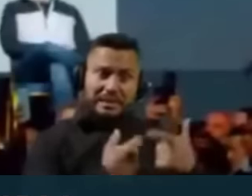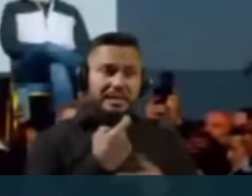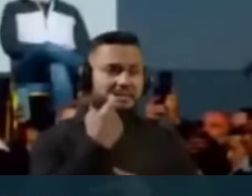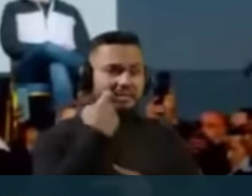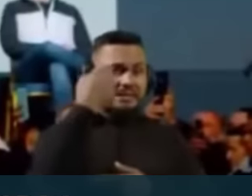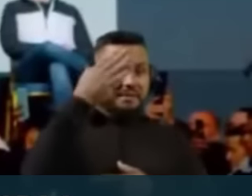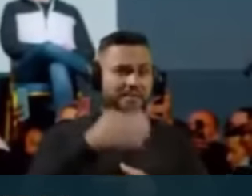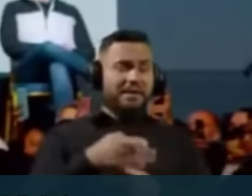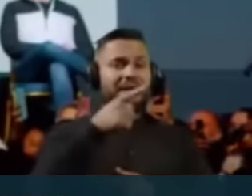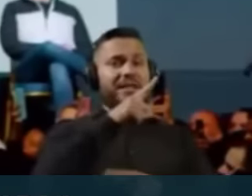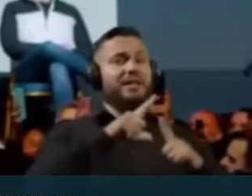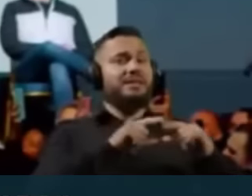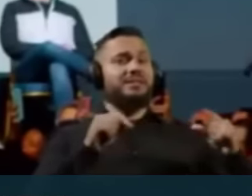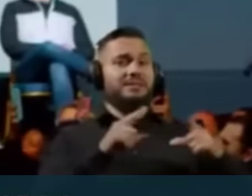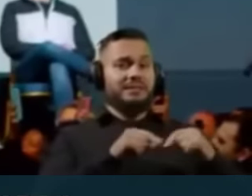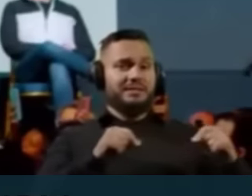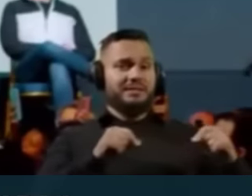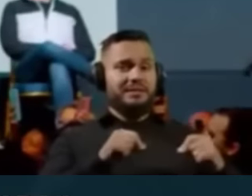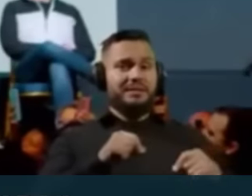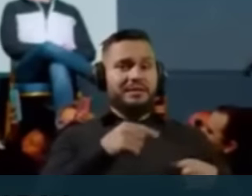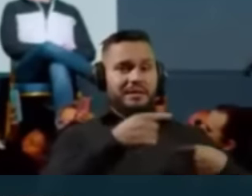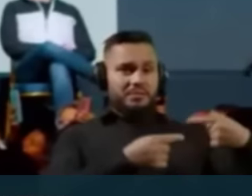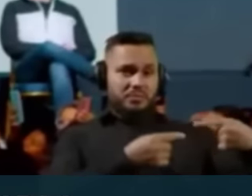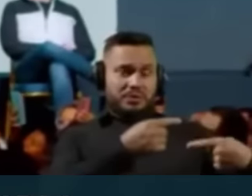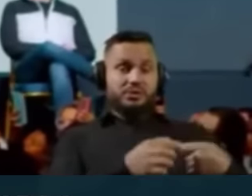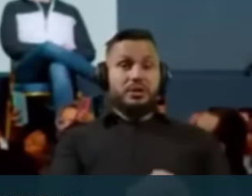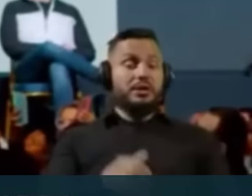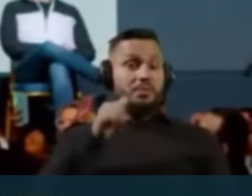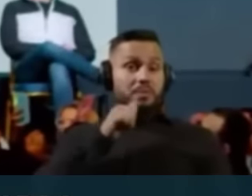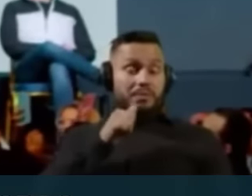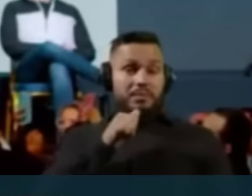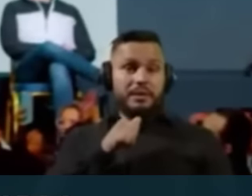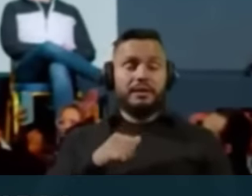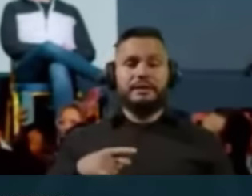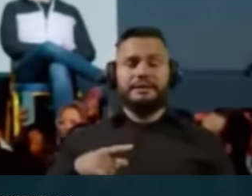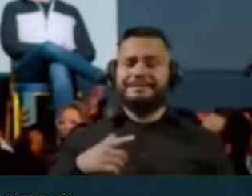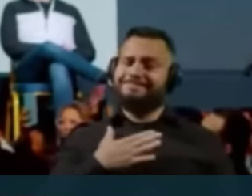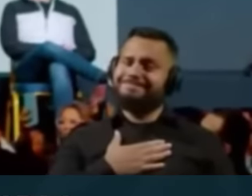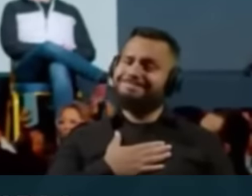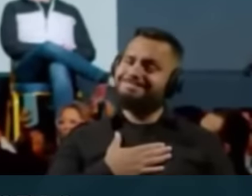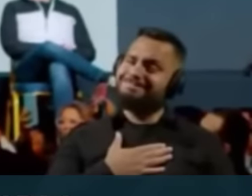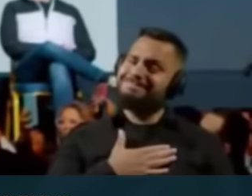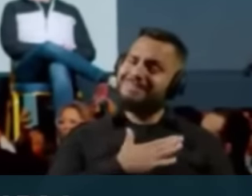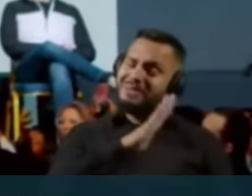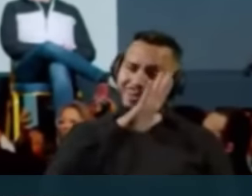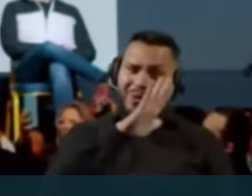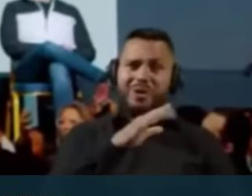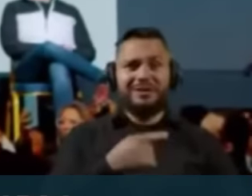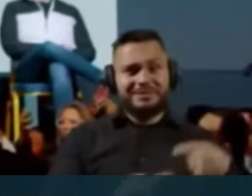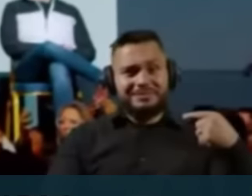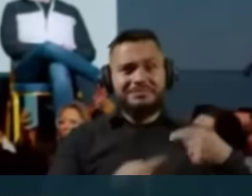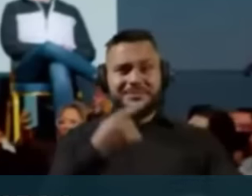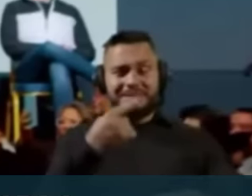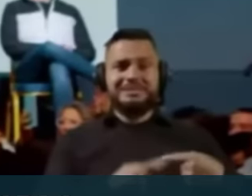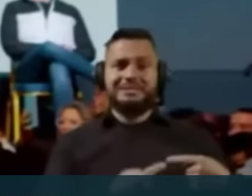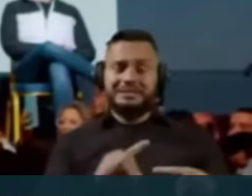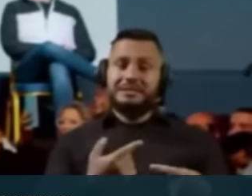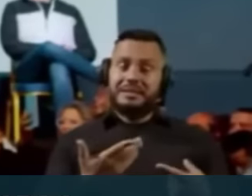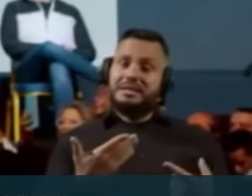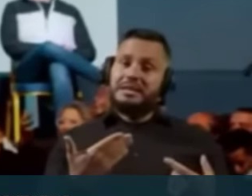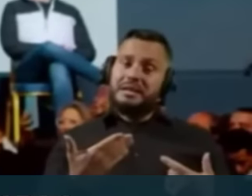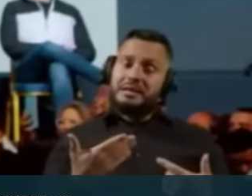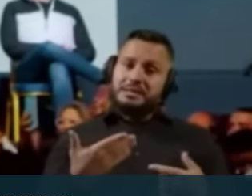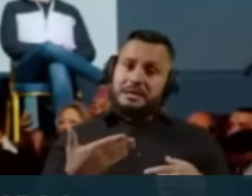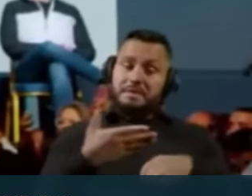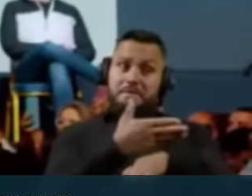em Brasília como parlamentar. De uma mulher que tinha aversão à política, que passou pelos bastidores do Congresso, que